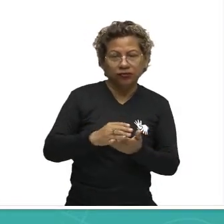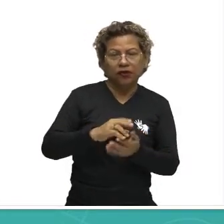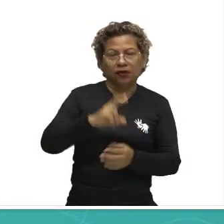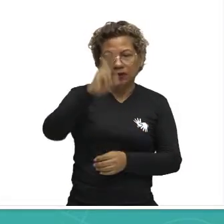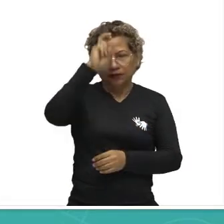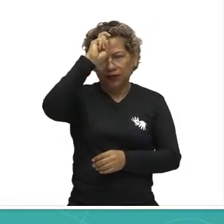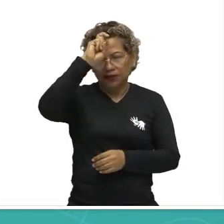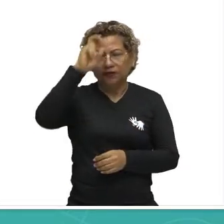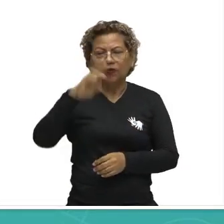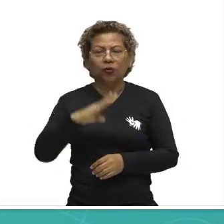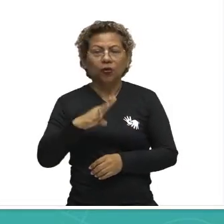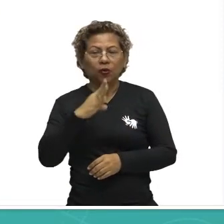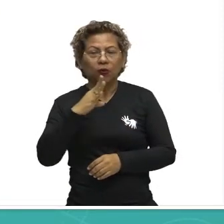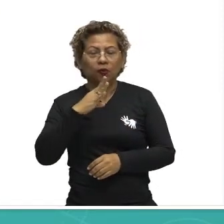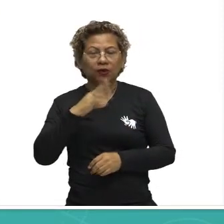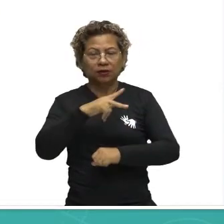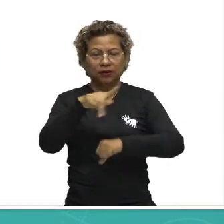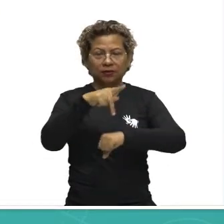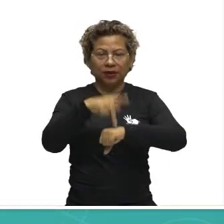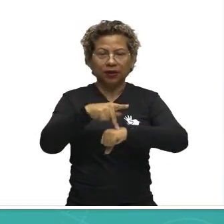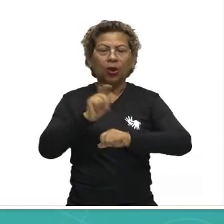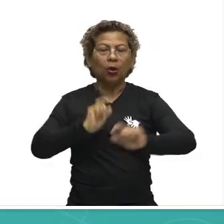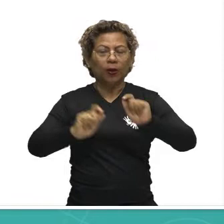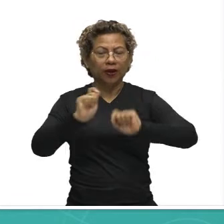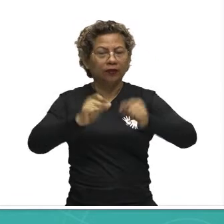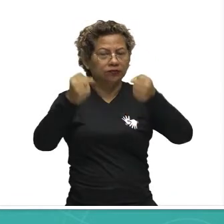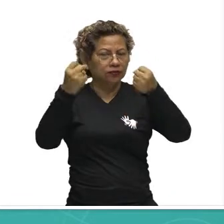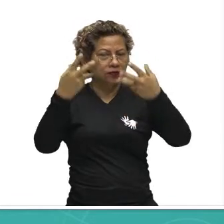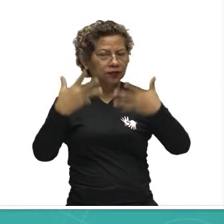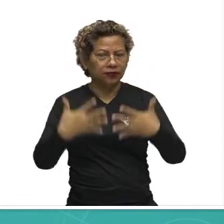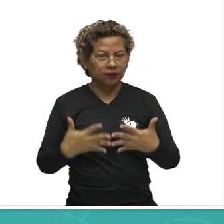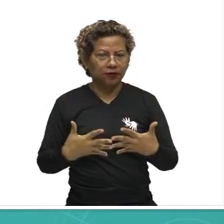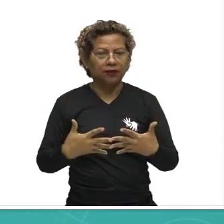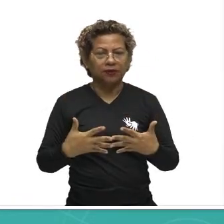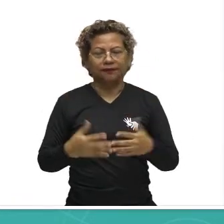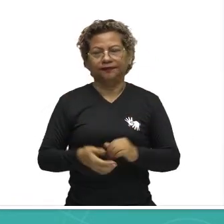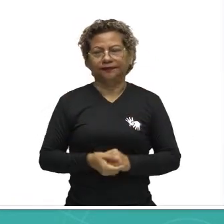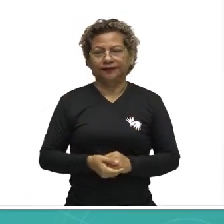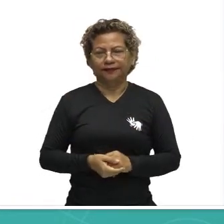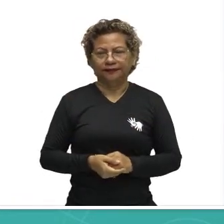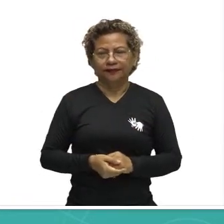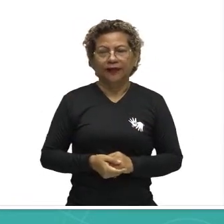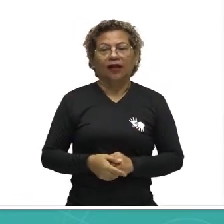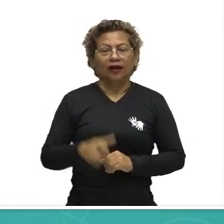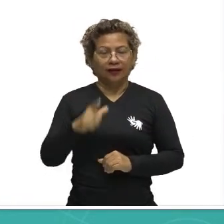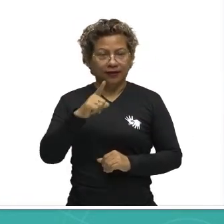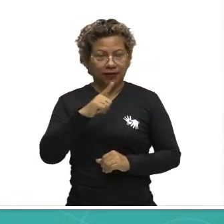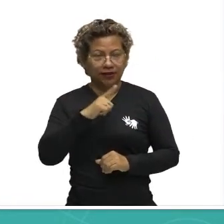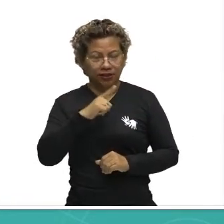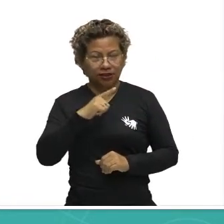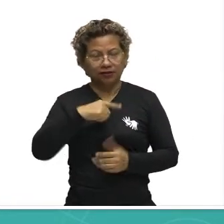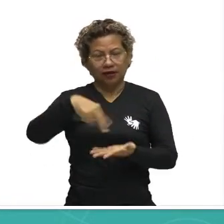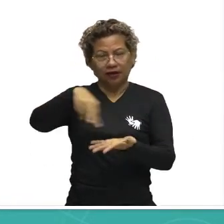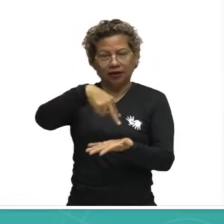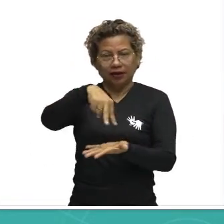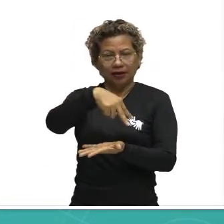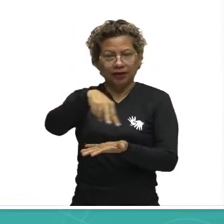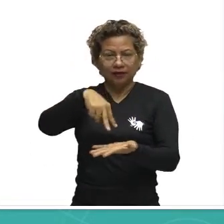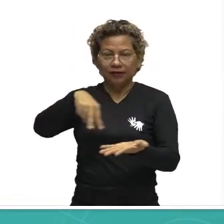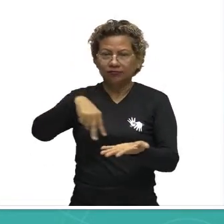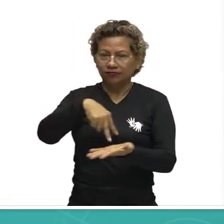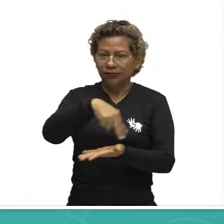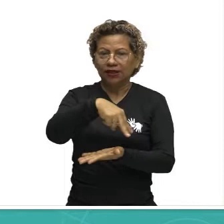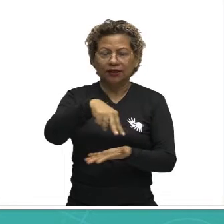pouquinho. Então, o que é que nós temos para falar sobre o Egito? O Egito nós vamos trazer como exemplo, não é que só exista essa